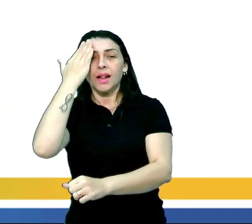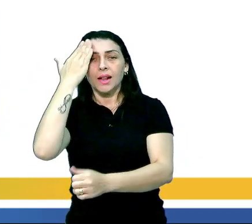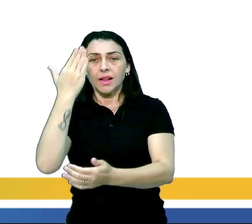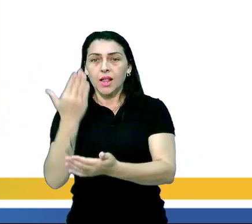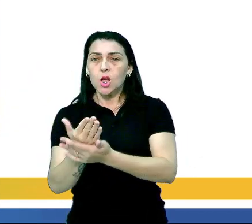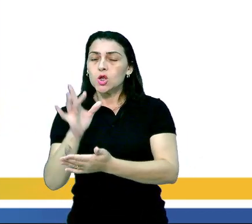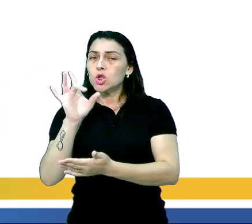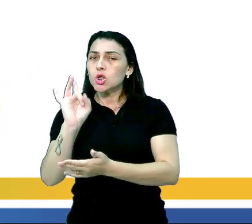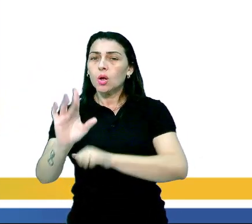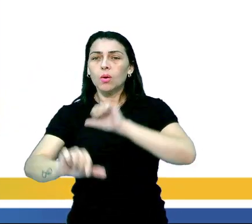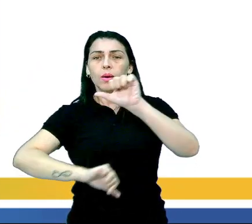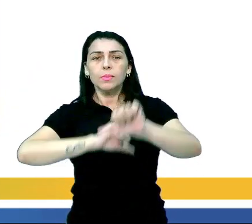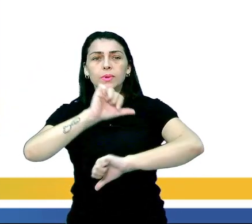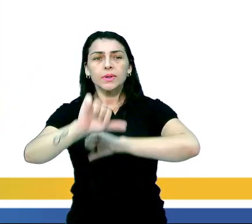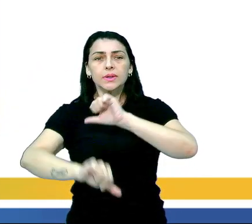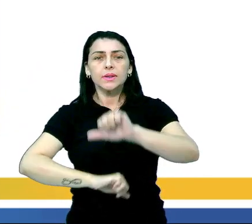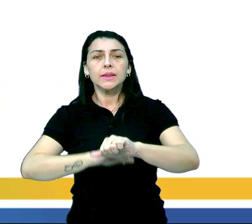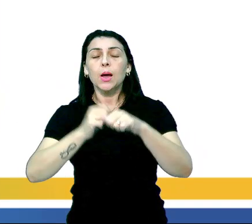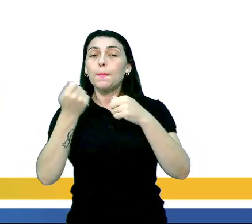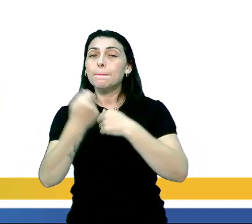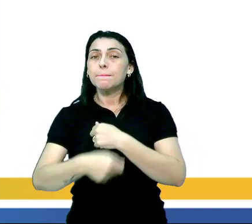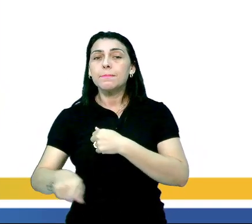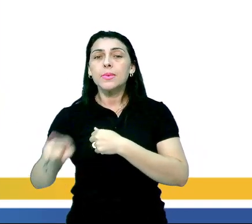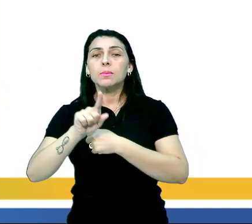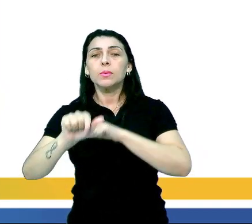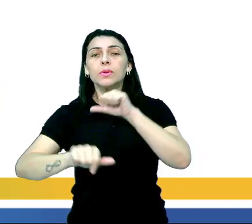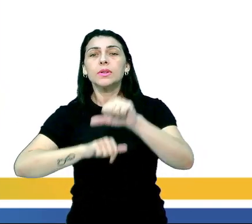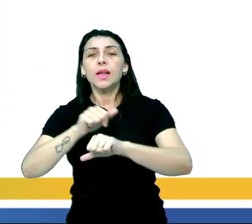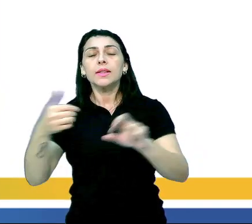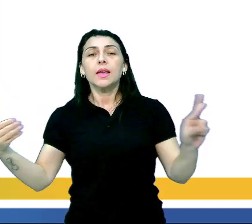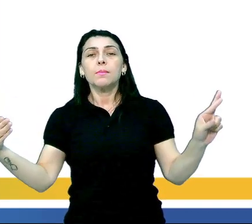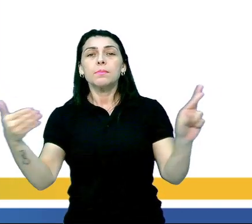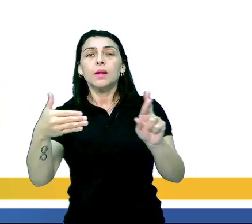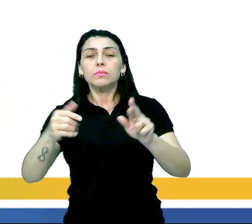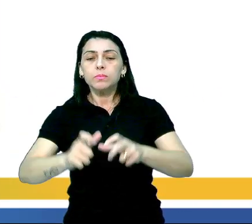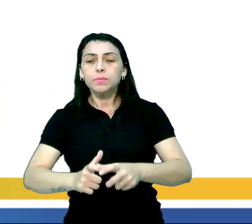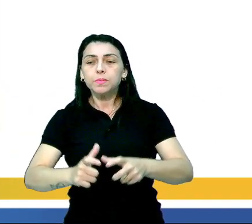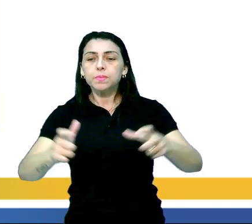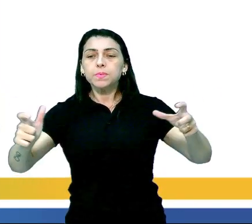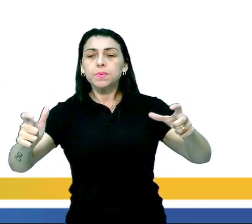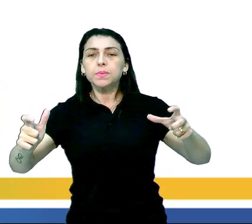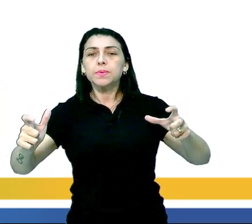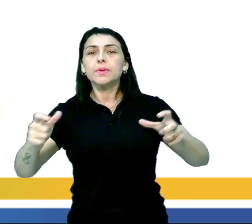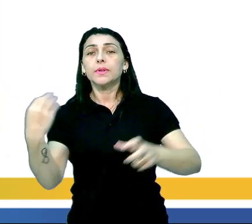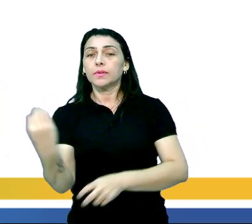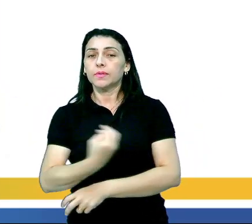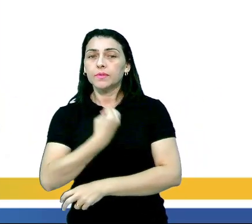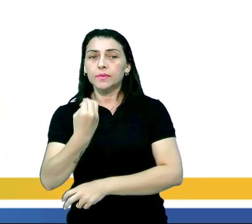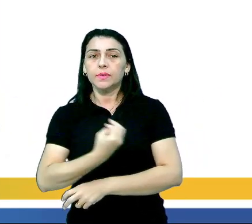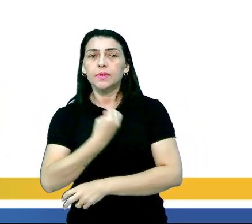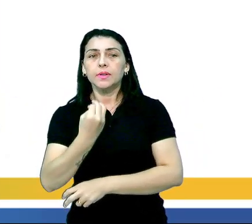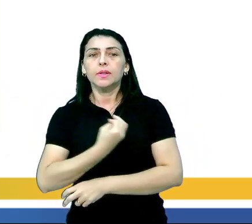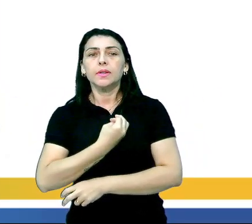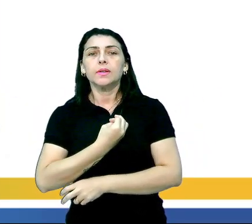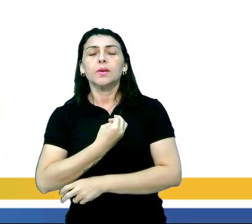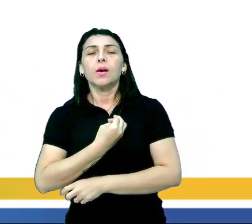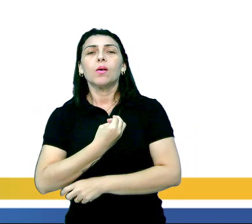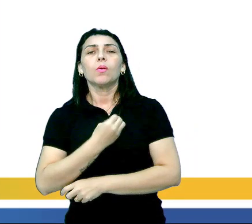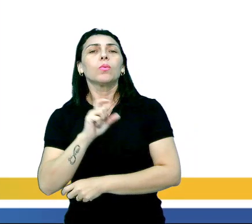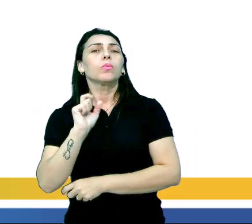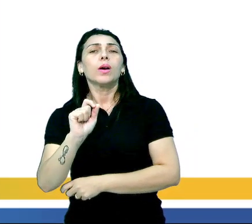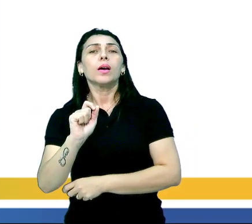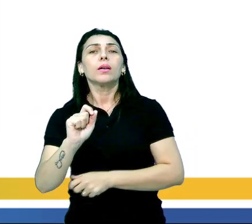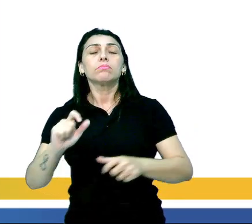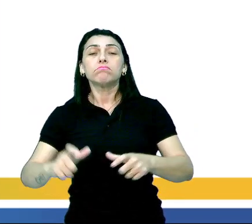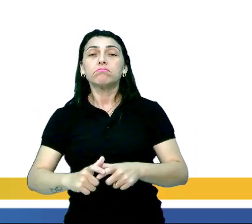evolução era apenas uma mudança e não necessariamente uma mudança que representasse progresso, né? Então, para